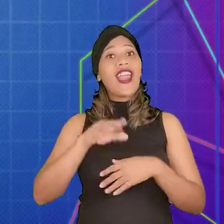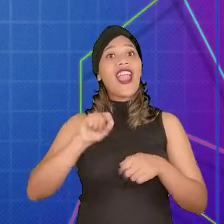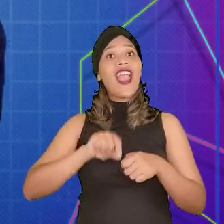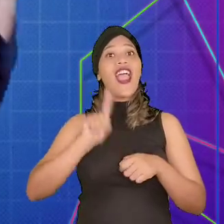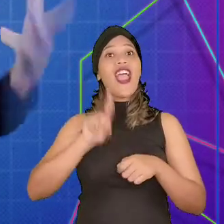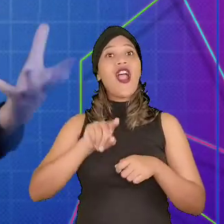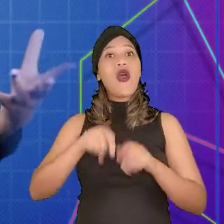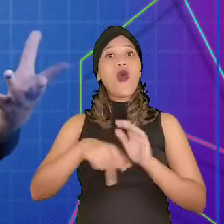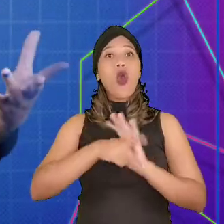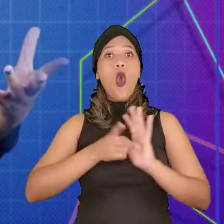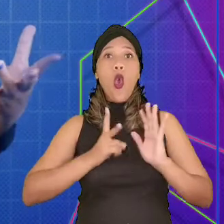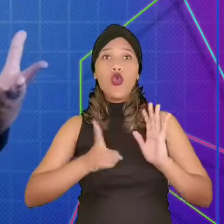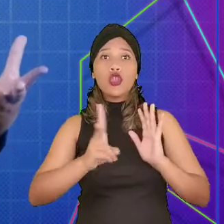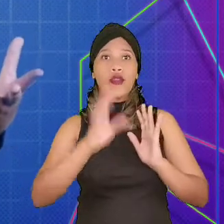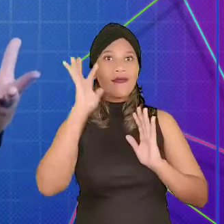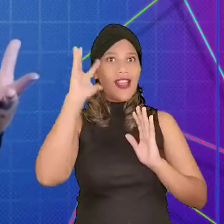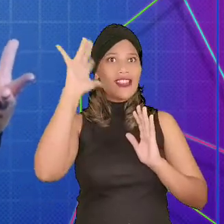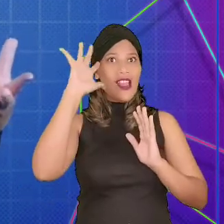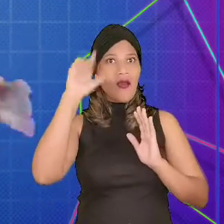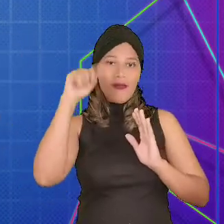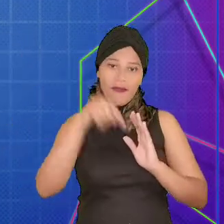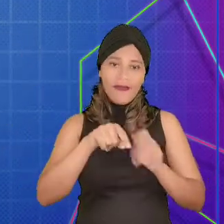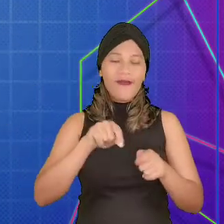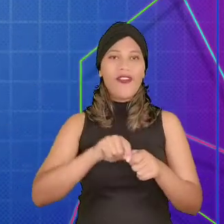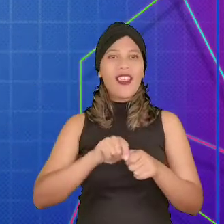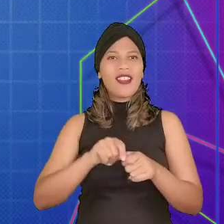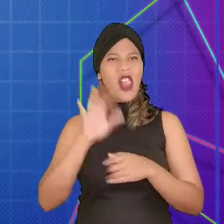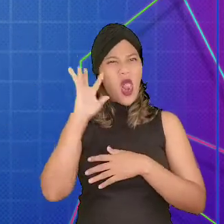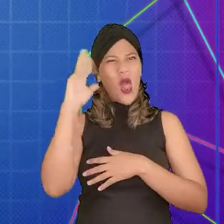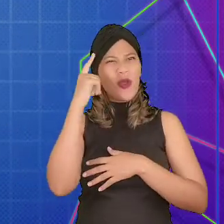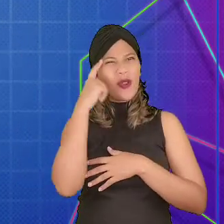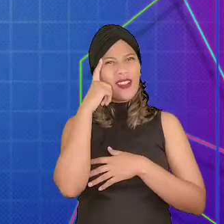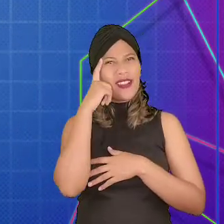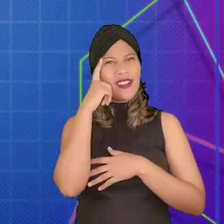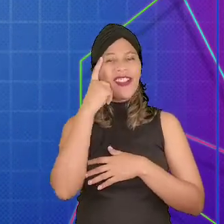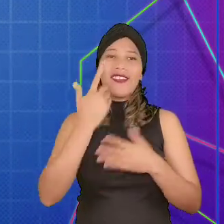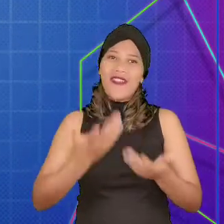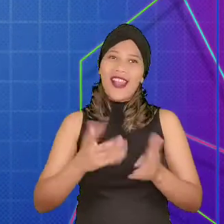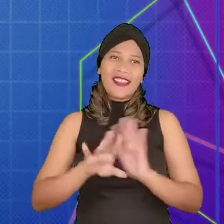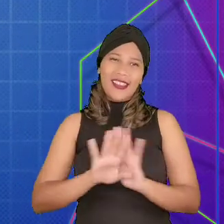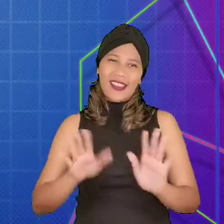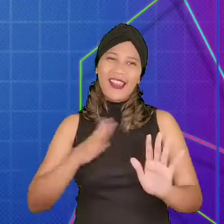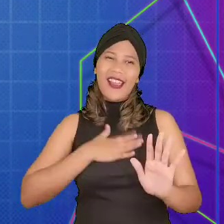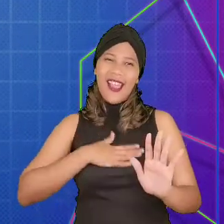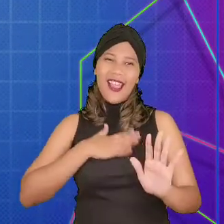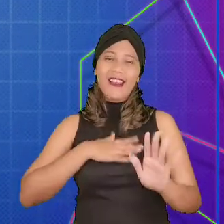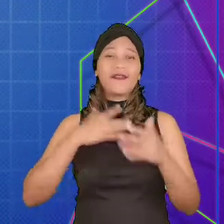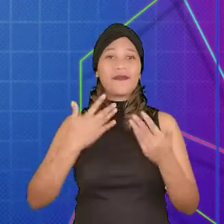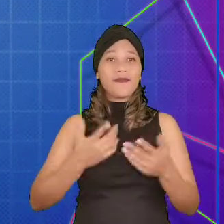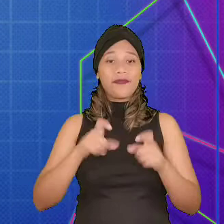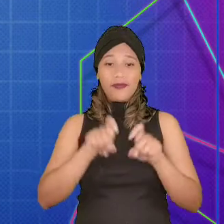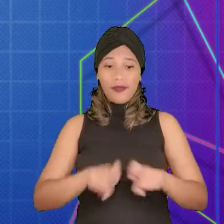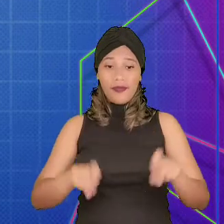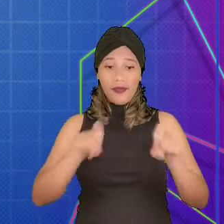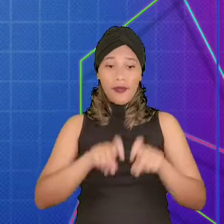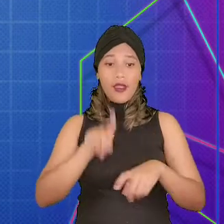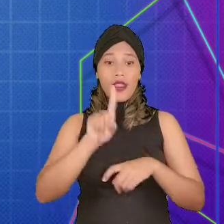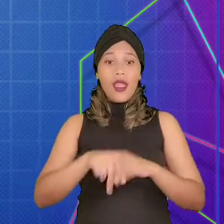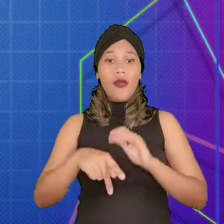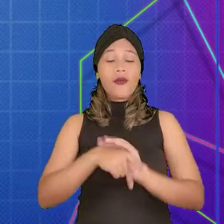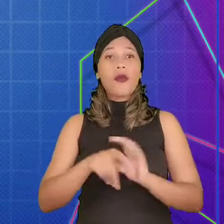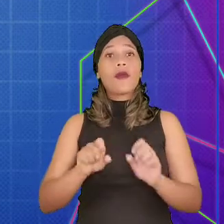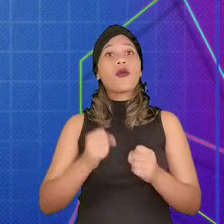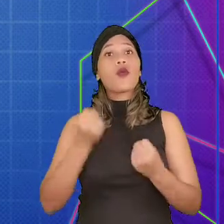fosse uma continuação da nossa imaginação. Muito louco pensar nisso, né? Mas não é para tanto. A verdade é que o computador é uma